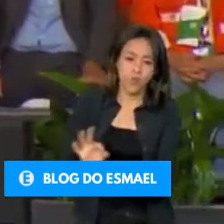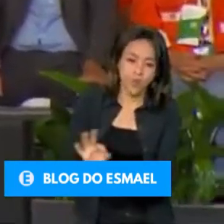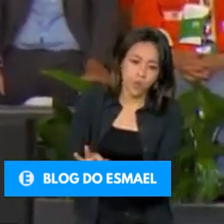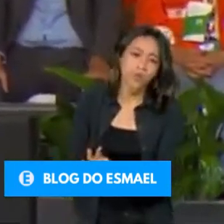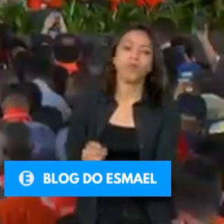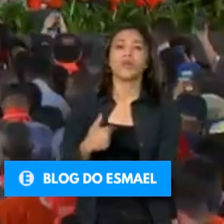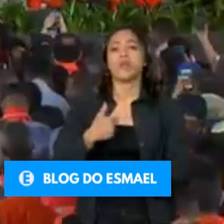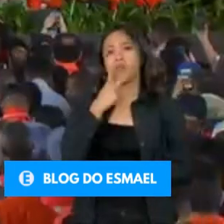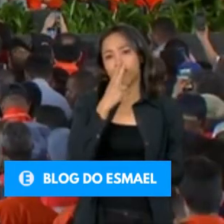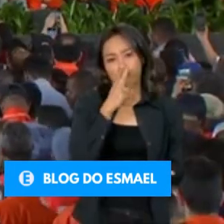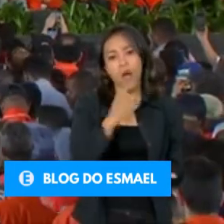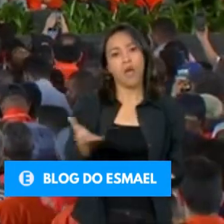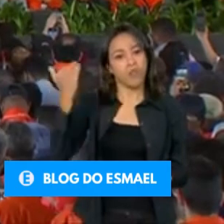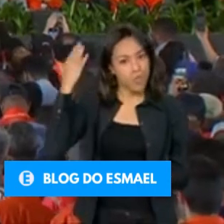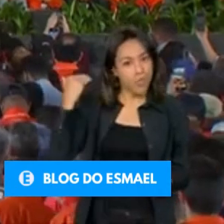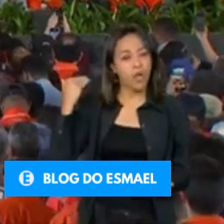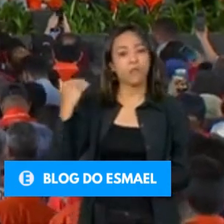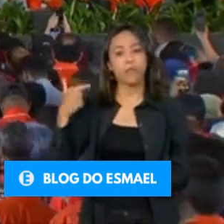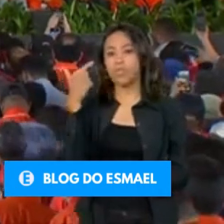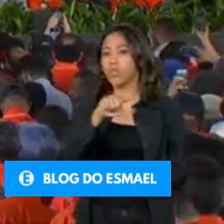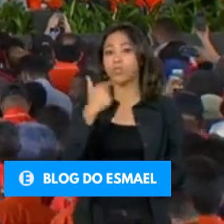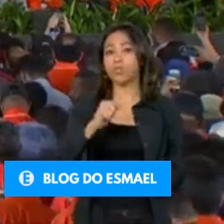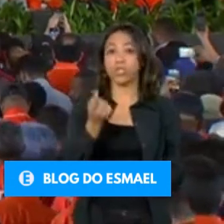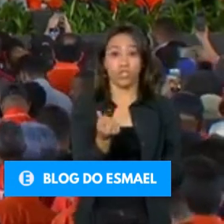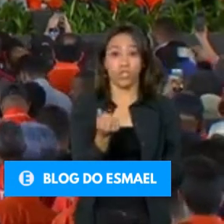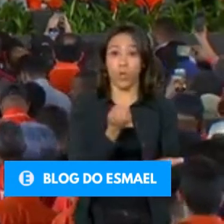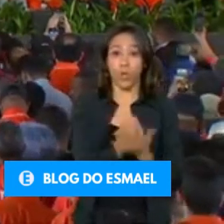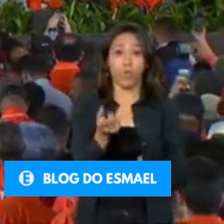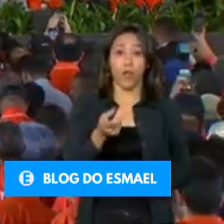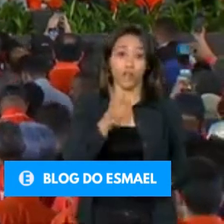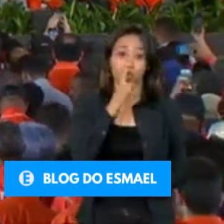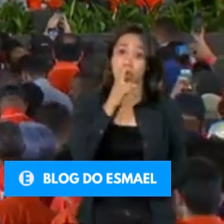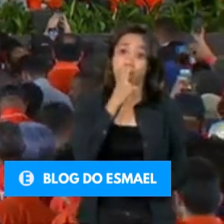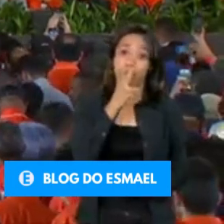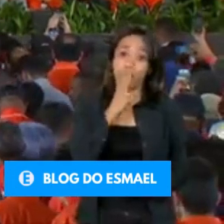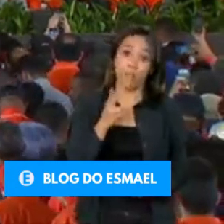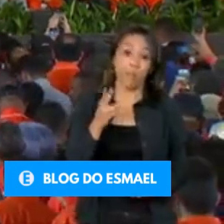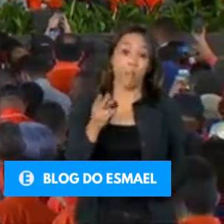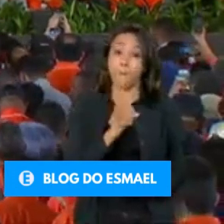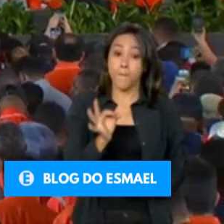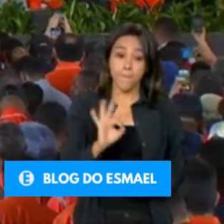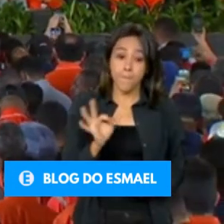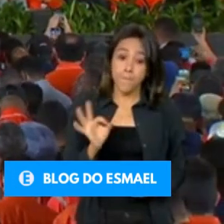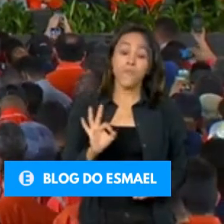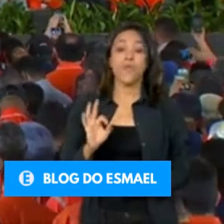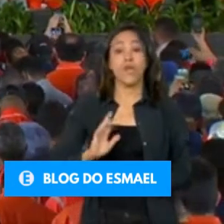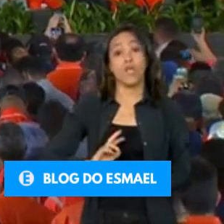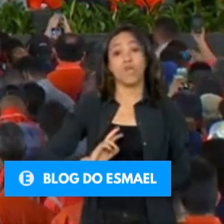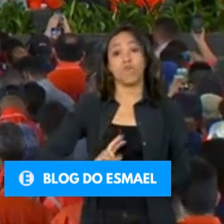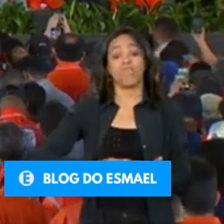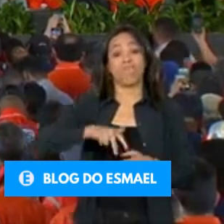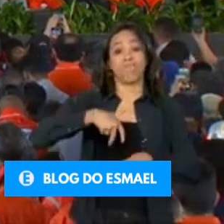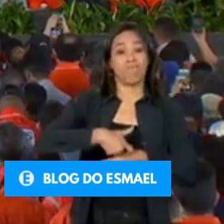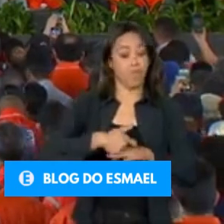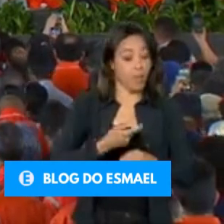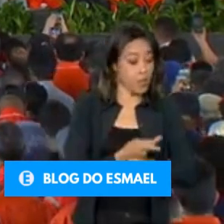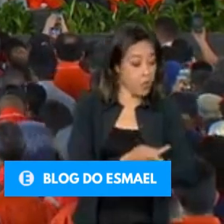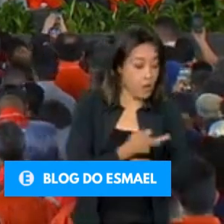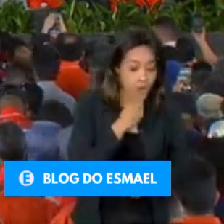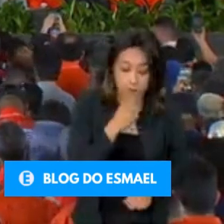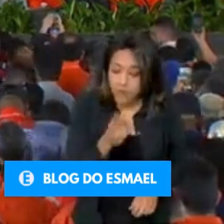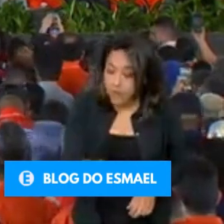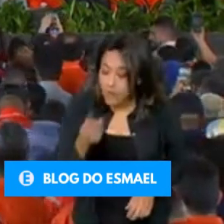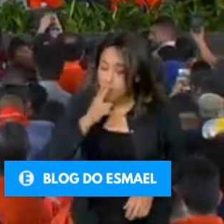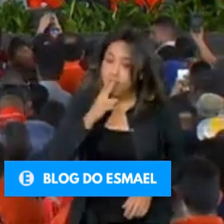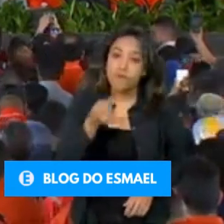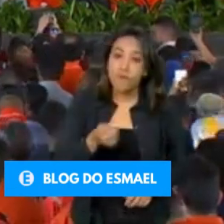Eu fumava nessa época e não tinha dinheiro para comprar cigarro. Eu levantava de manhã para ir na porta de uma padaria, catava bituca de cigarro para fumar.